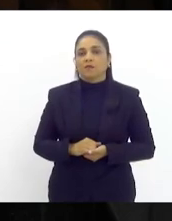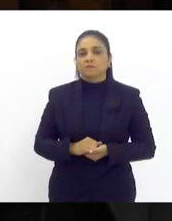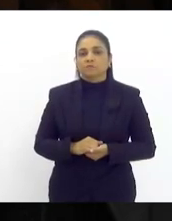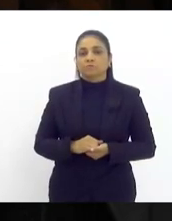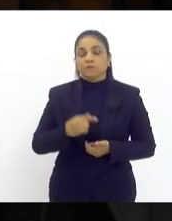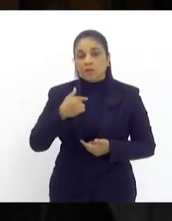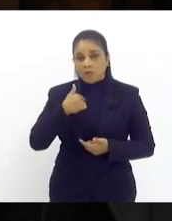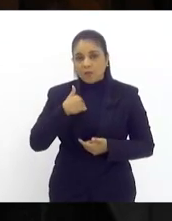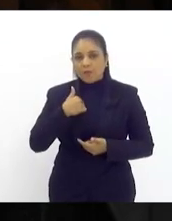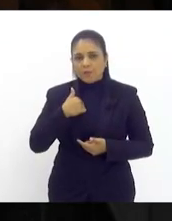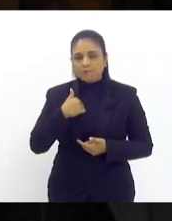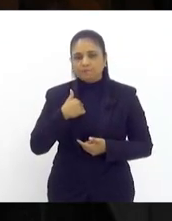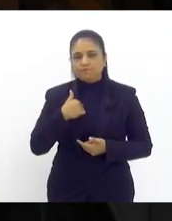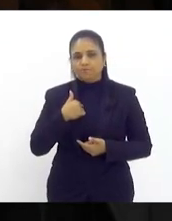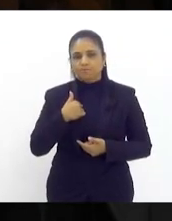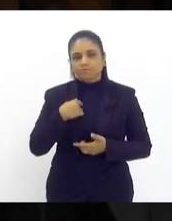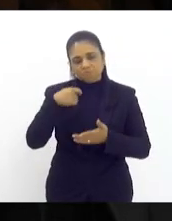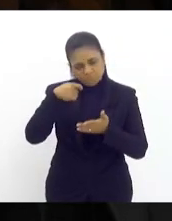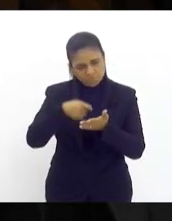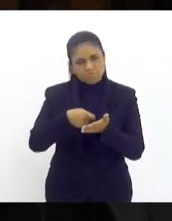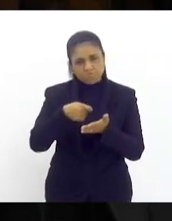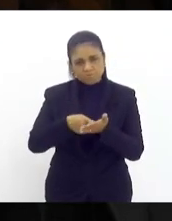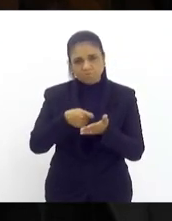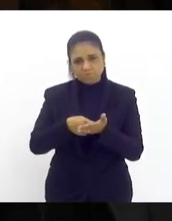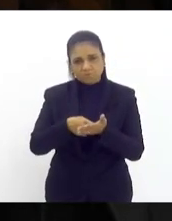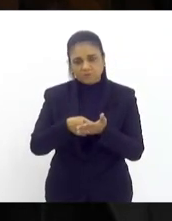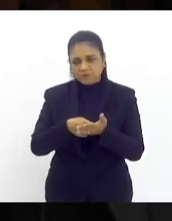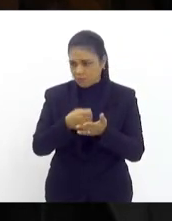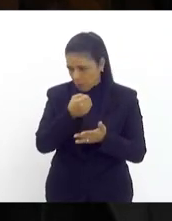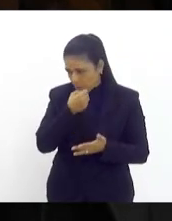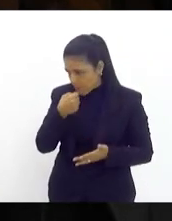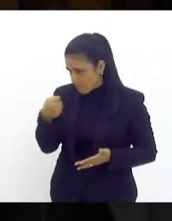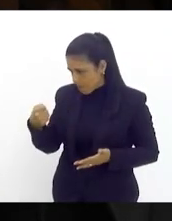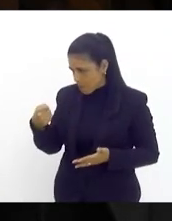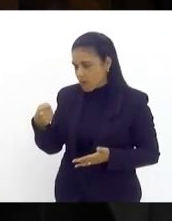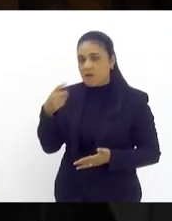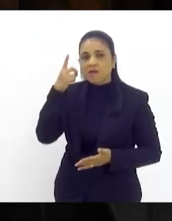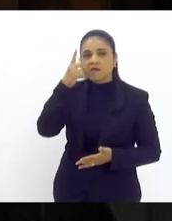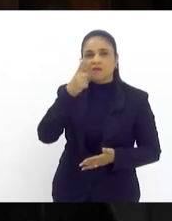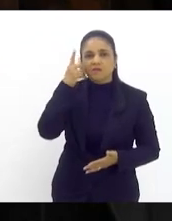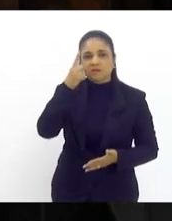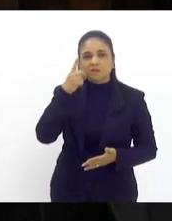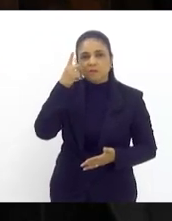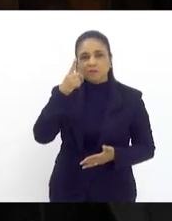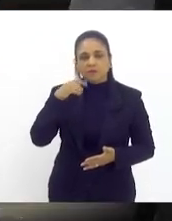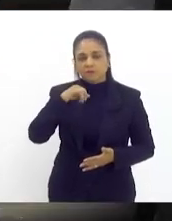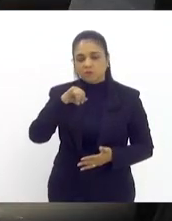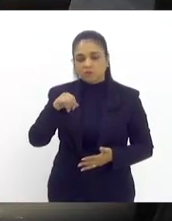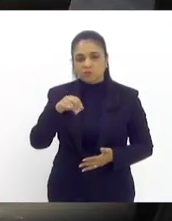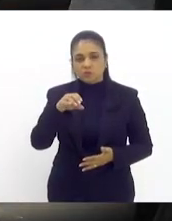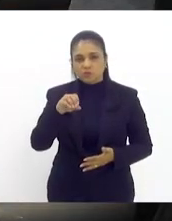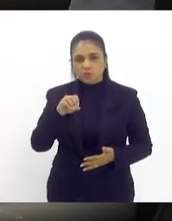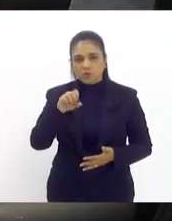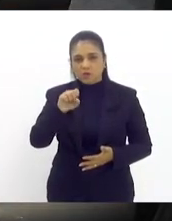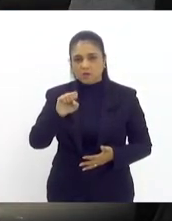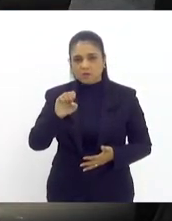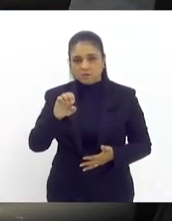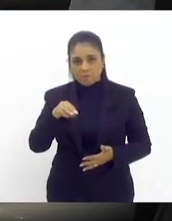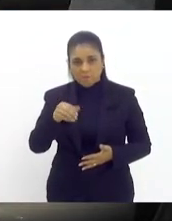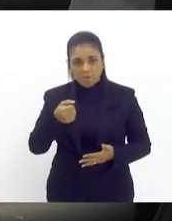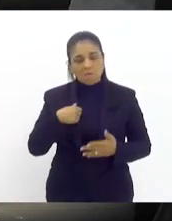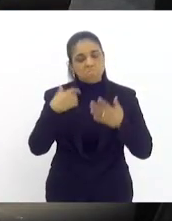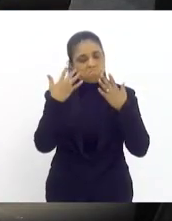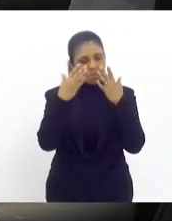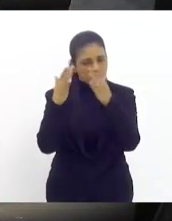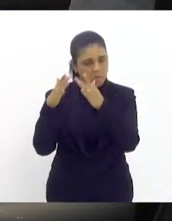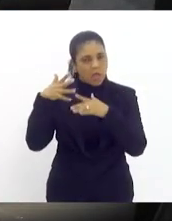questão só que a parte por favor Deputado Professor José Duarte parabenizar o seu discurso